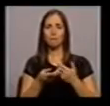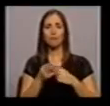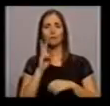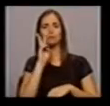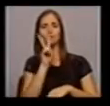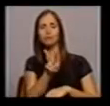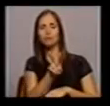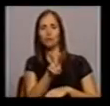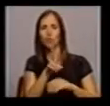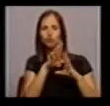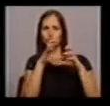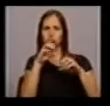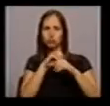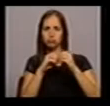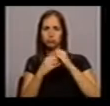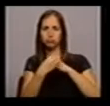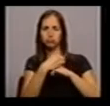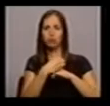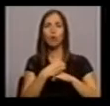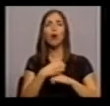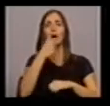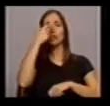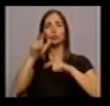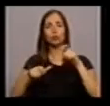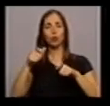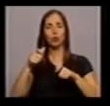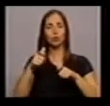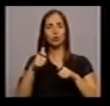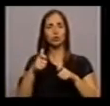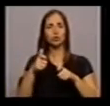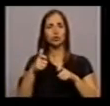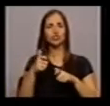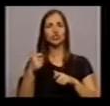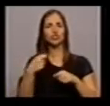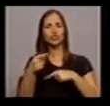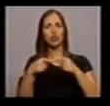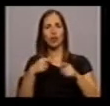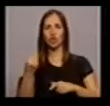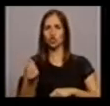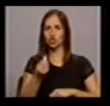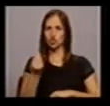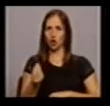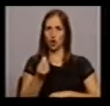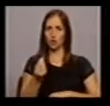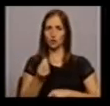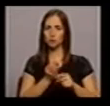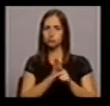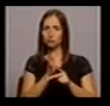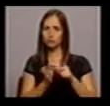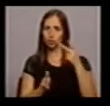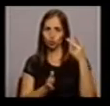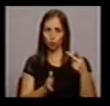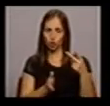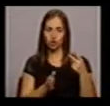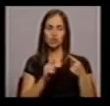molecular gigante. Os astrónomos dividiram depois essas estrelas jovens em dois tipos de classes. A classe